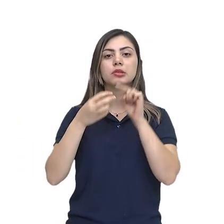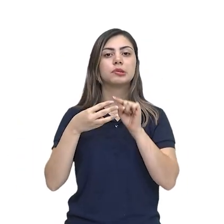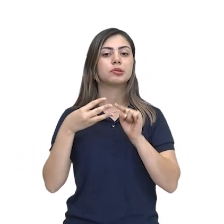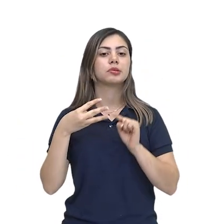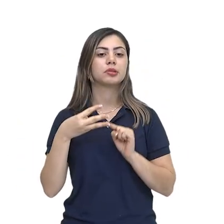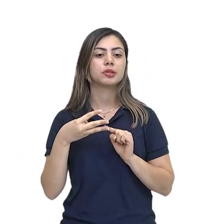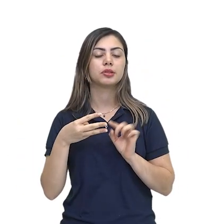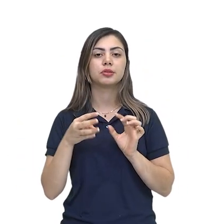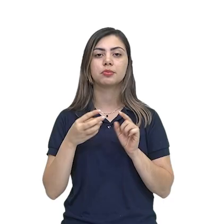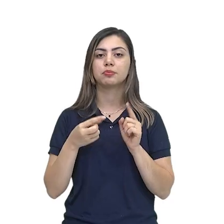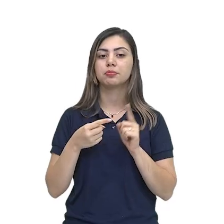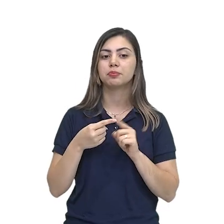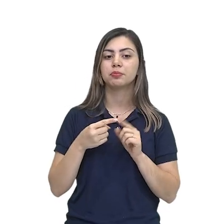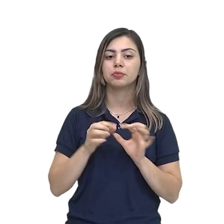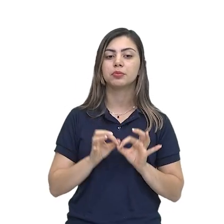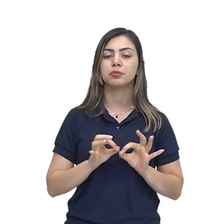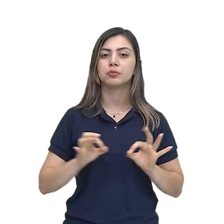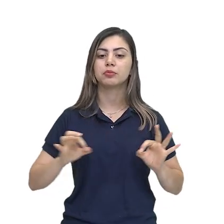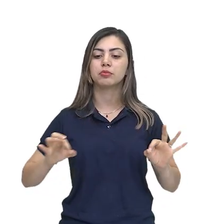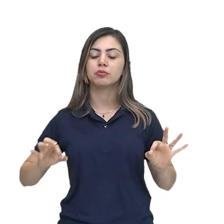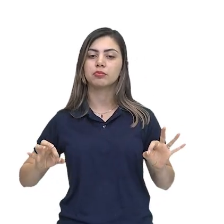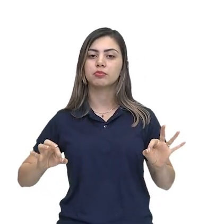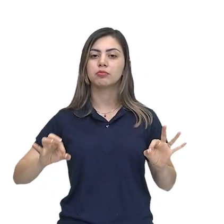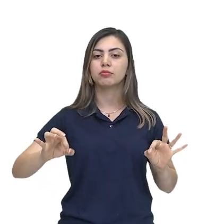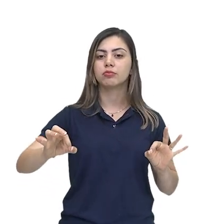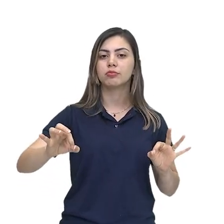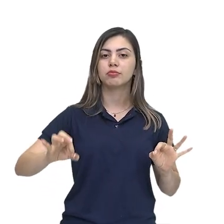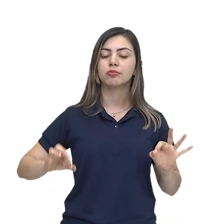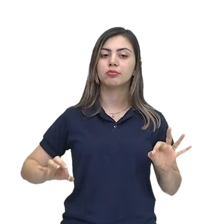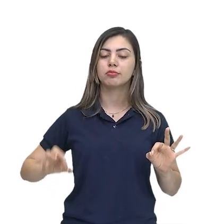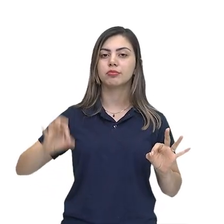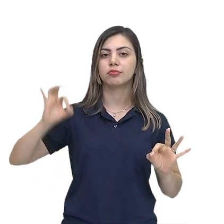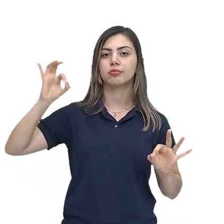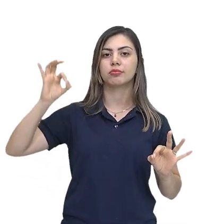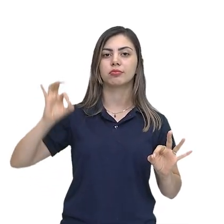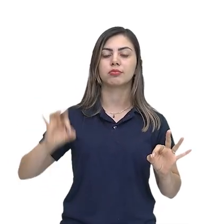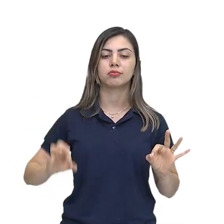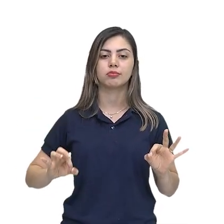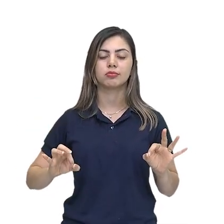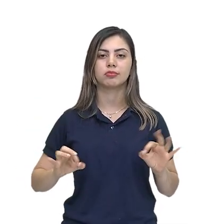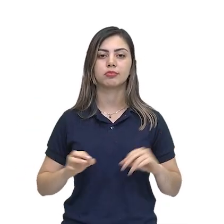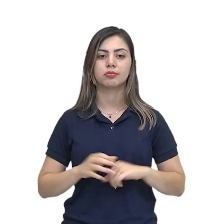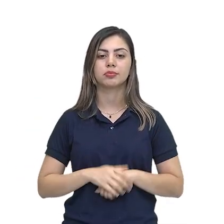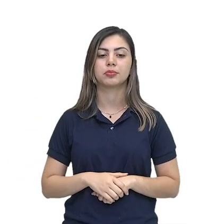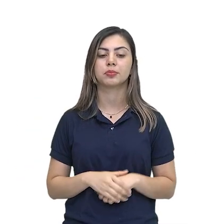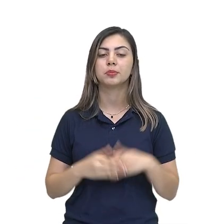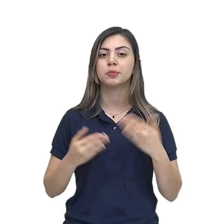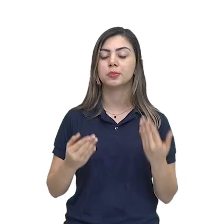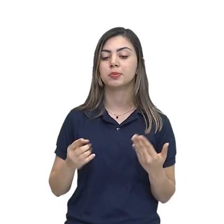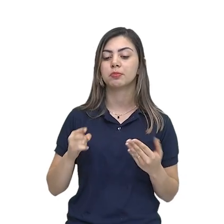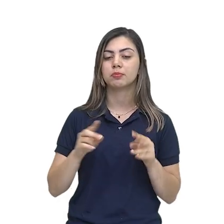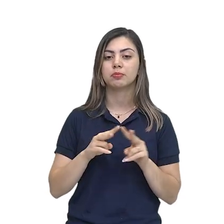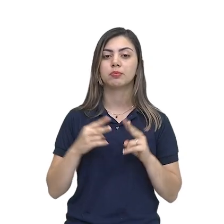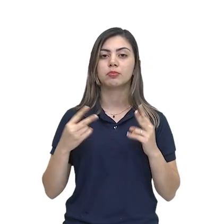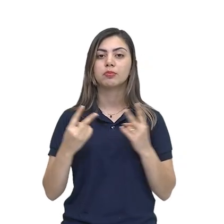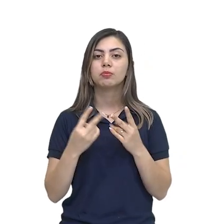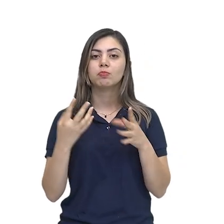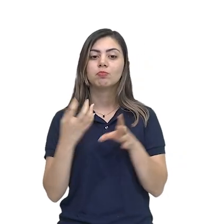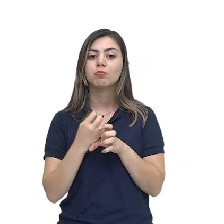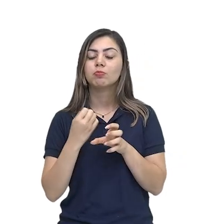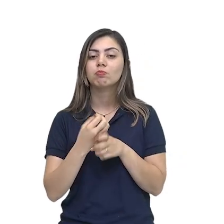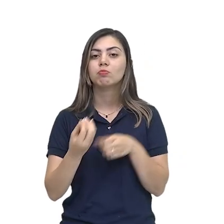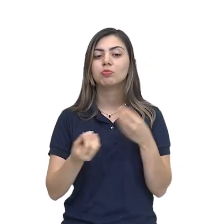aqui, ó, largura, comprimento e a altura. Então, para se calcular o volume, basta